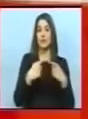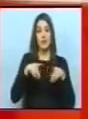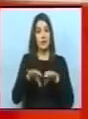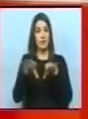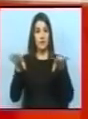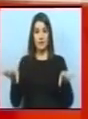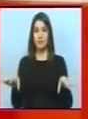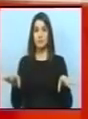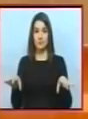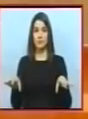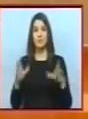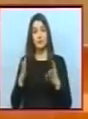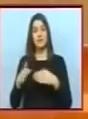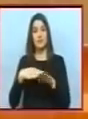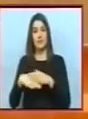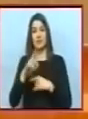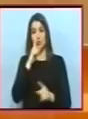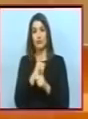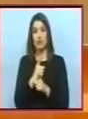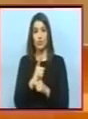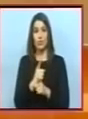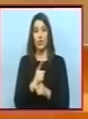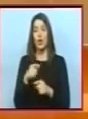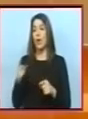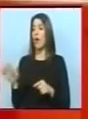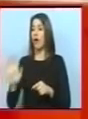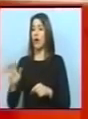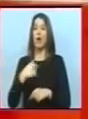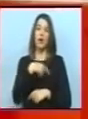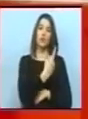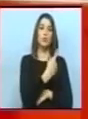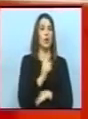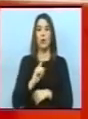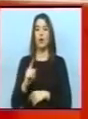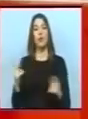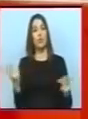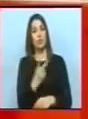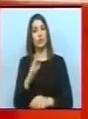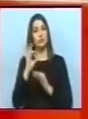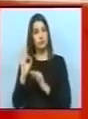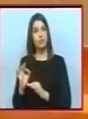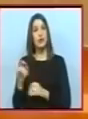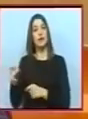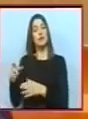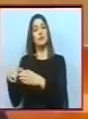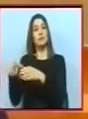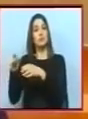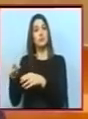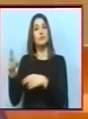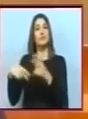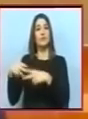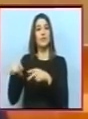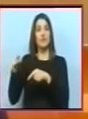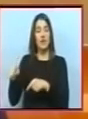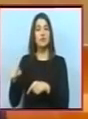distintos, no fundo, que têm que ser feitos em paralelo e um não substitui o outro. Portanto, para efeitos jurídicos é um, para efeitos fiscais tem que ser este,